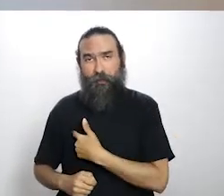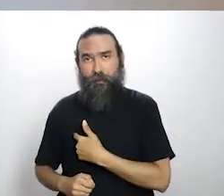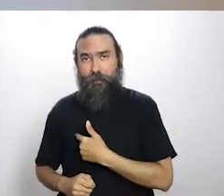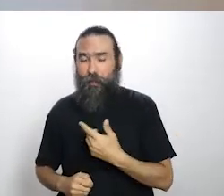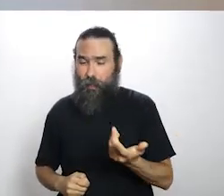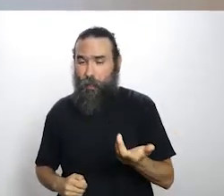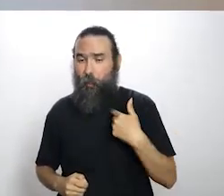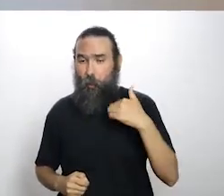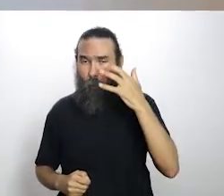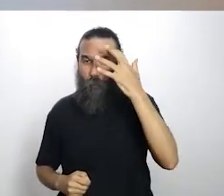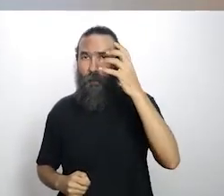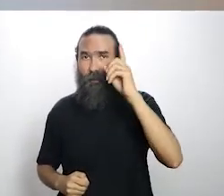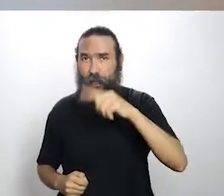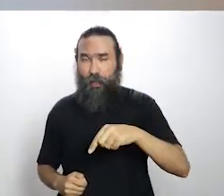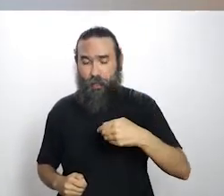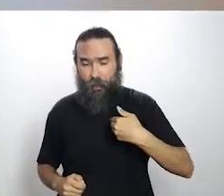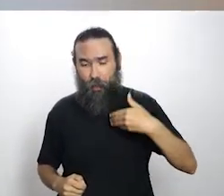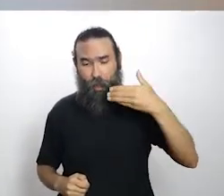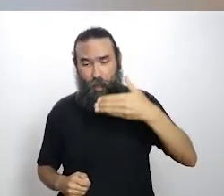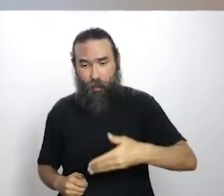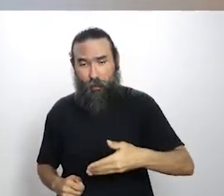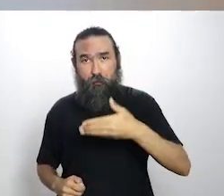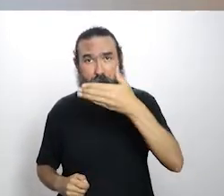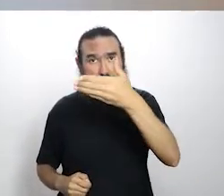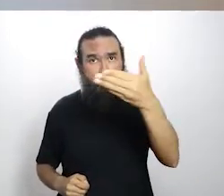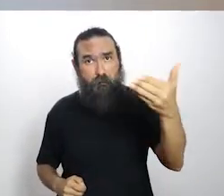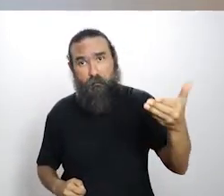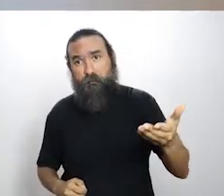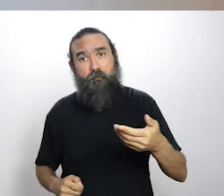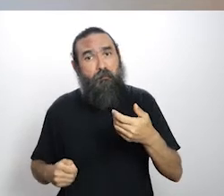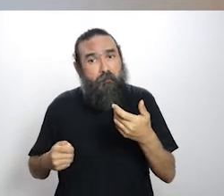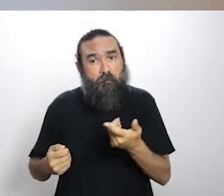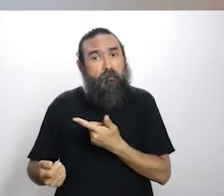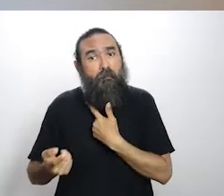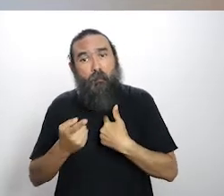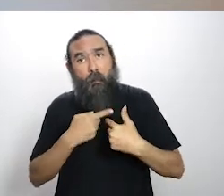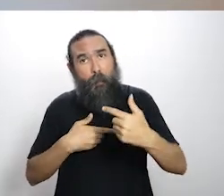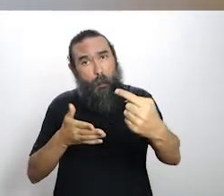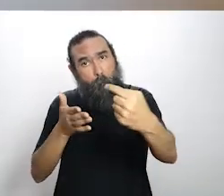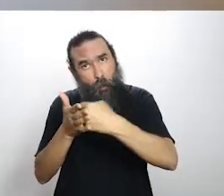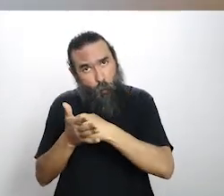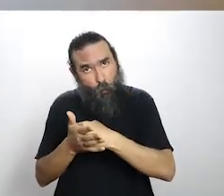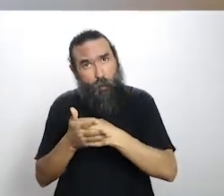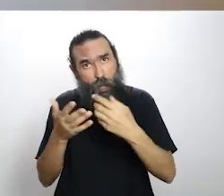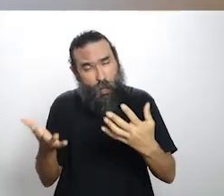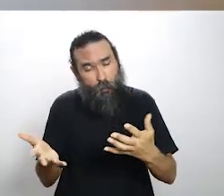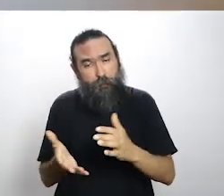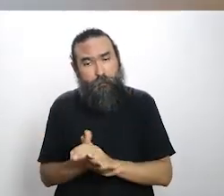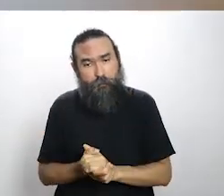mais alguma coisa. Mas, por agora, eu penso que é só.